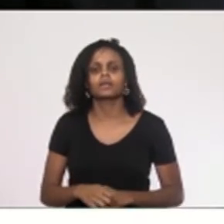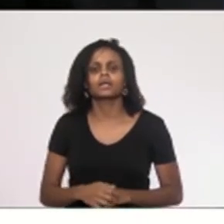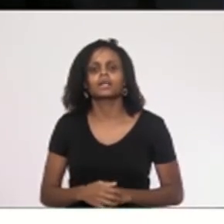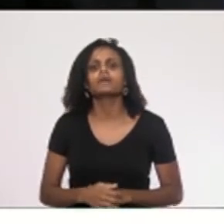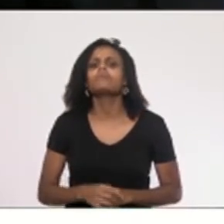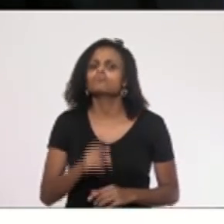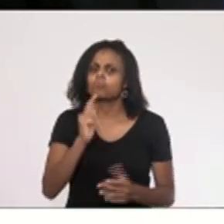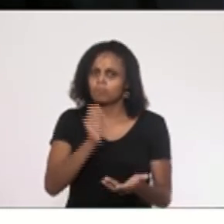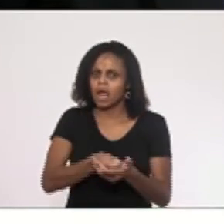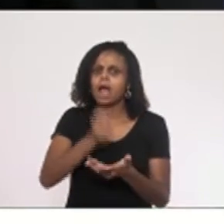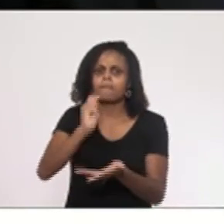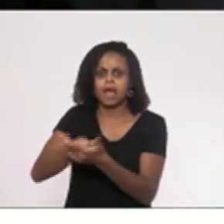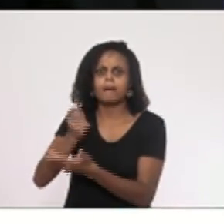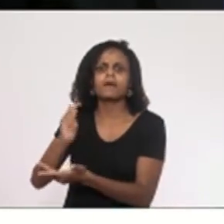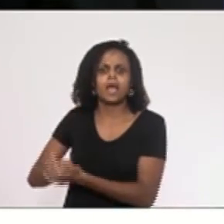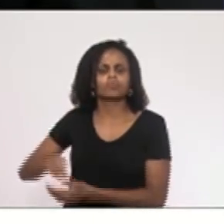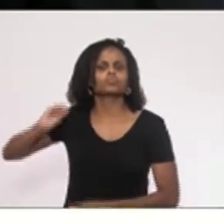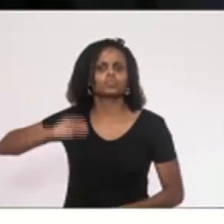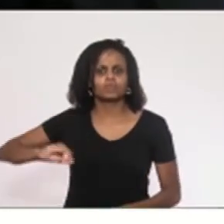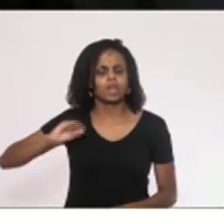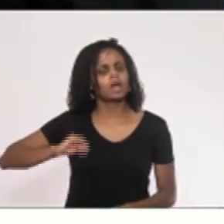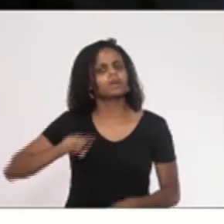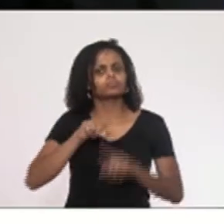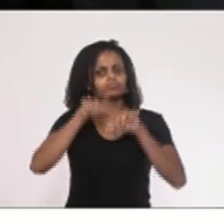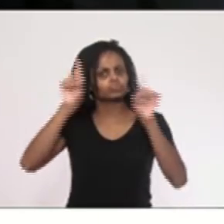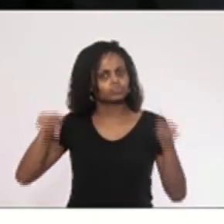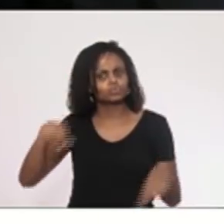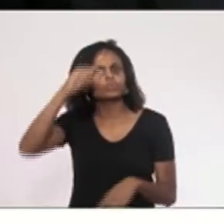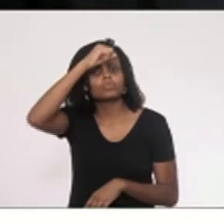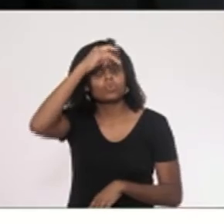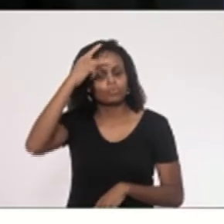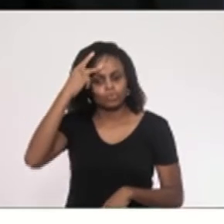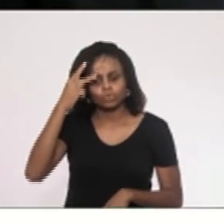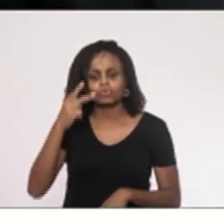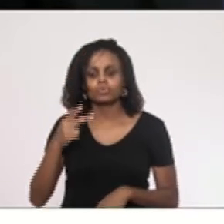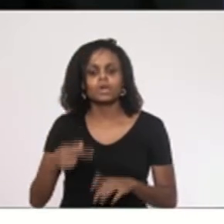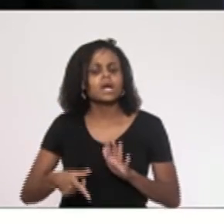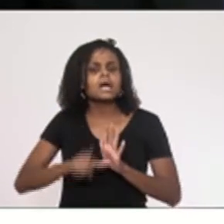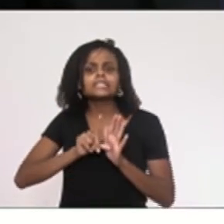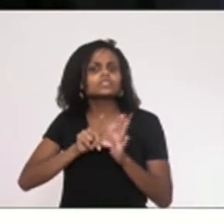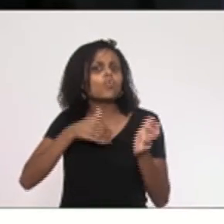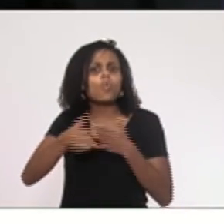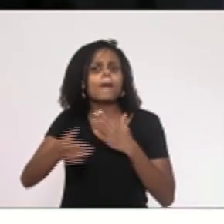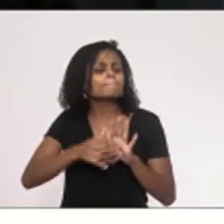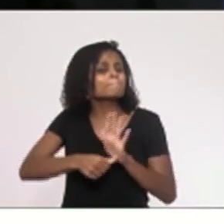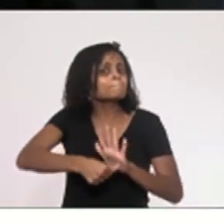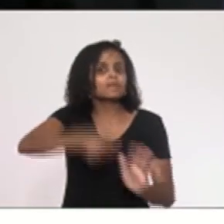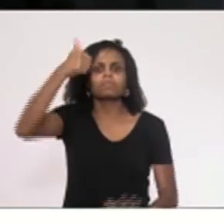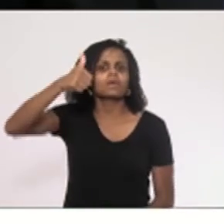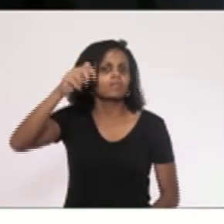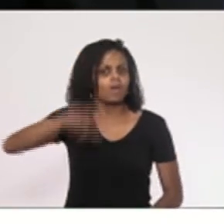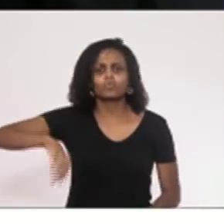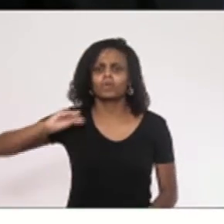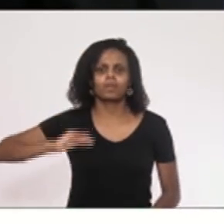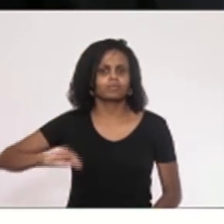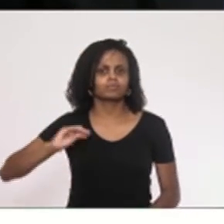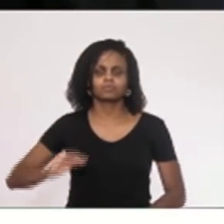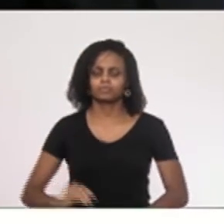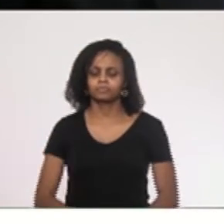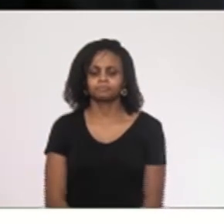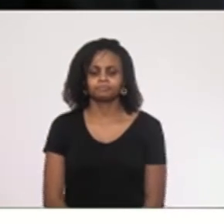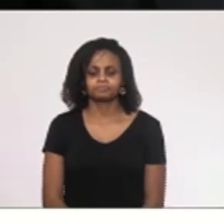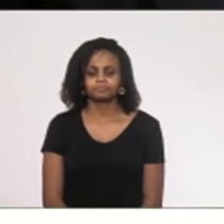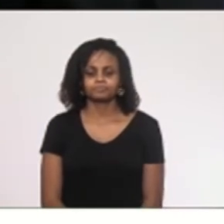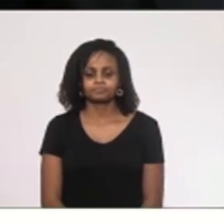do pagamento do salário trabalhado pelo servidor público antes de qualquer outra coisa. Antes de qualquer